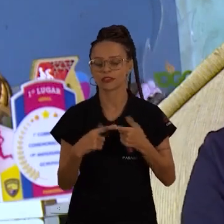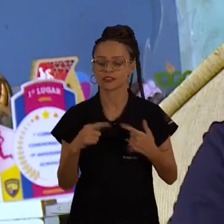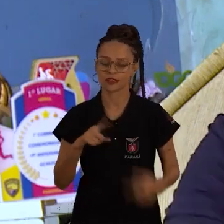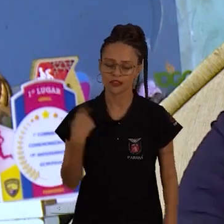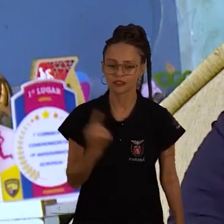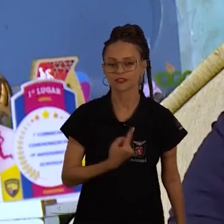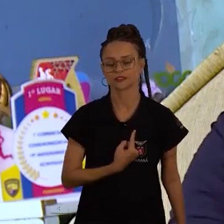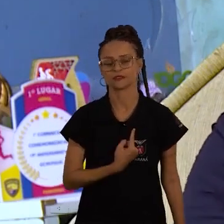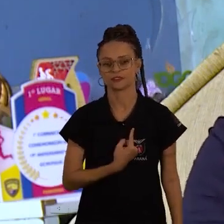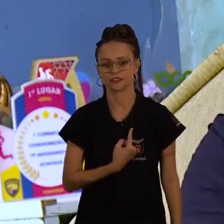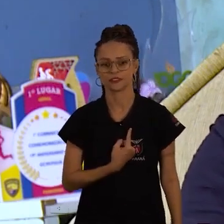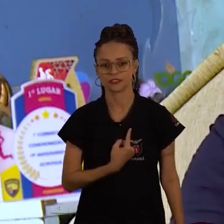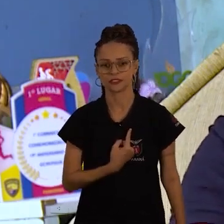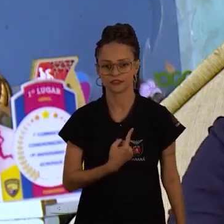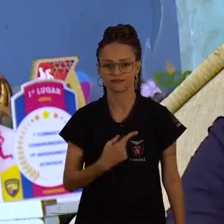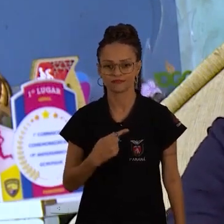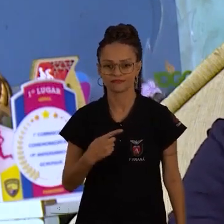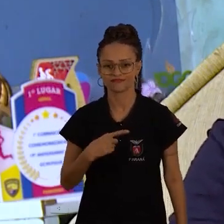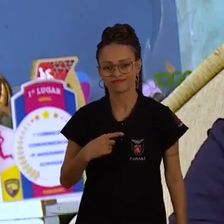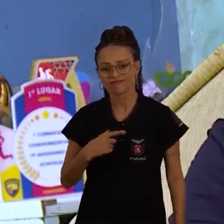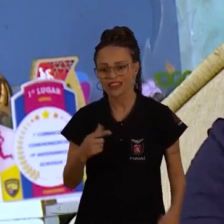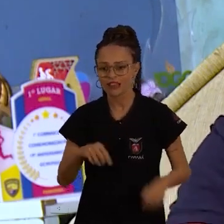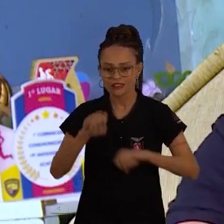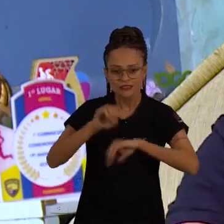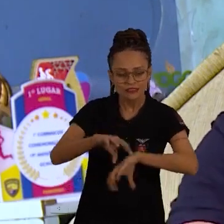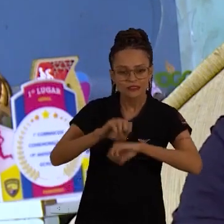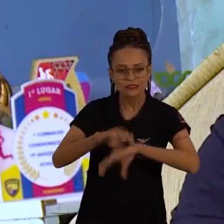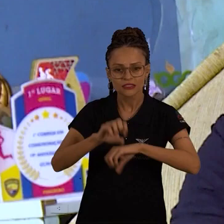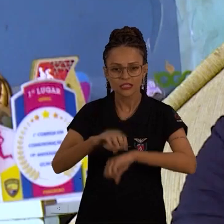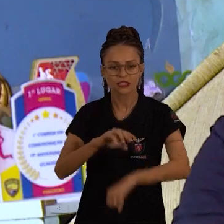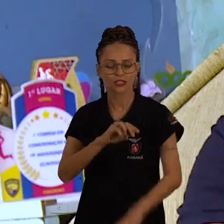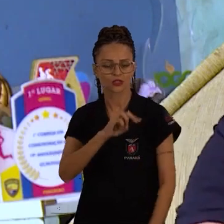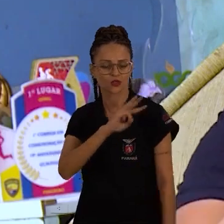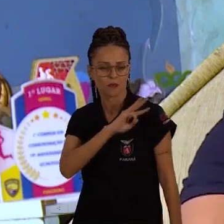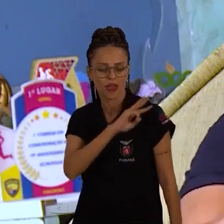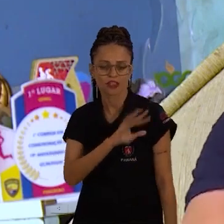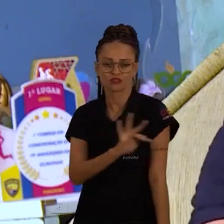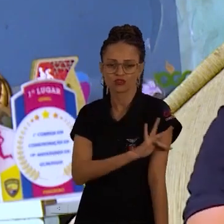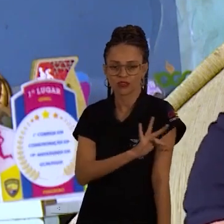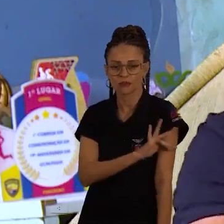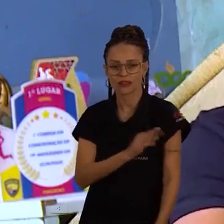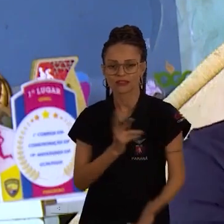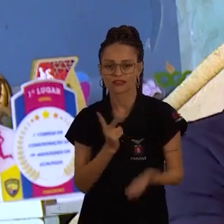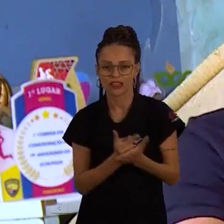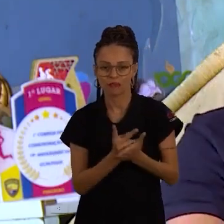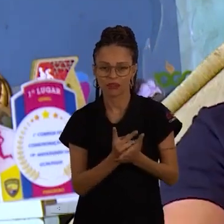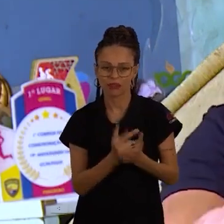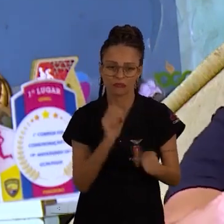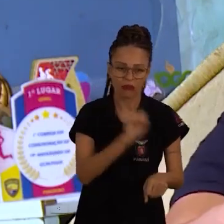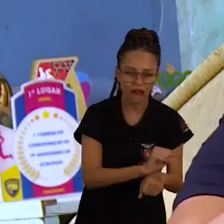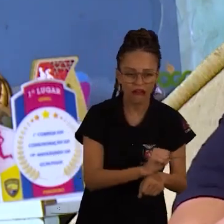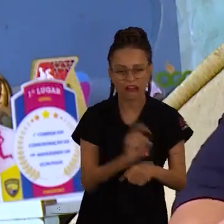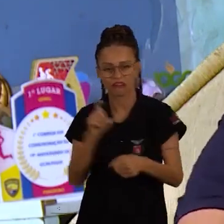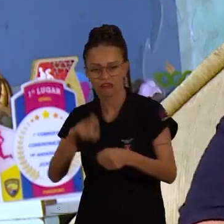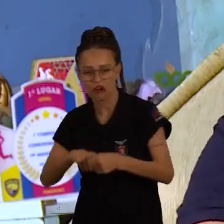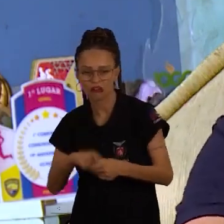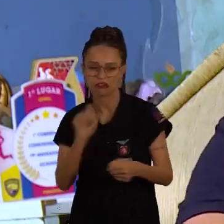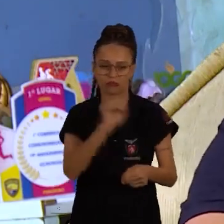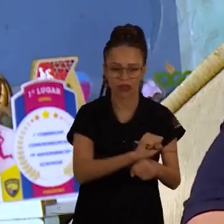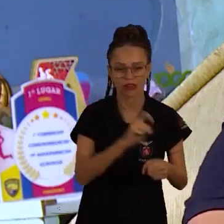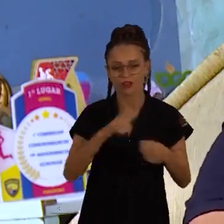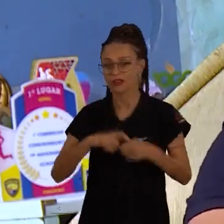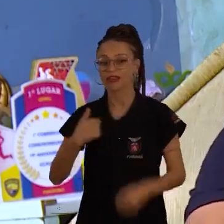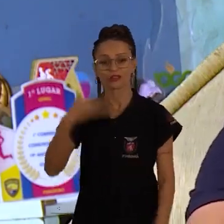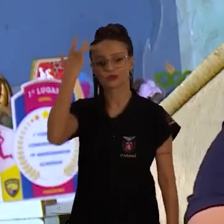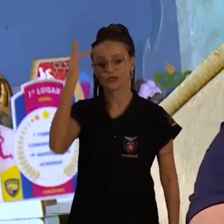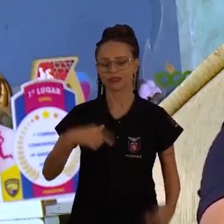tem uma trajetória de ensino médio e fundamental sempre cortado, eu não sabia se eu